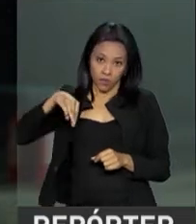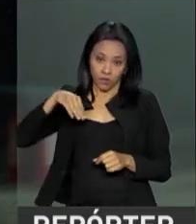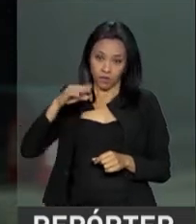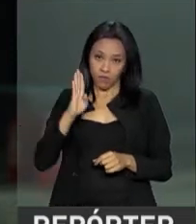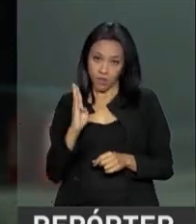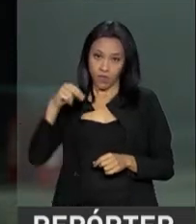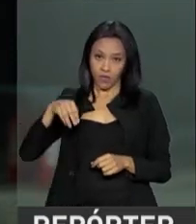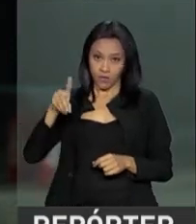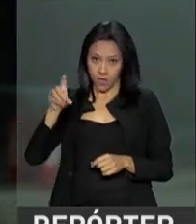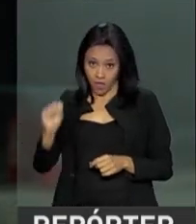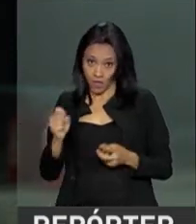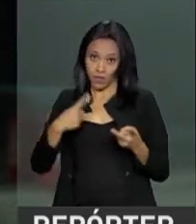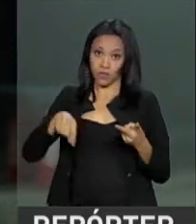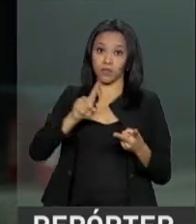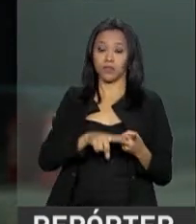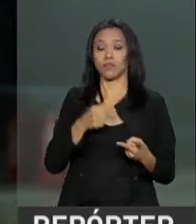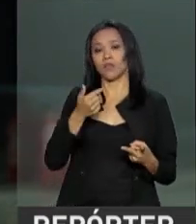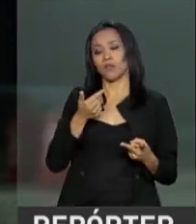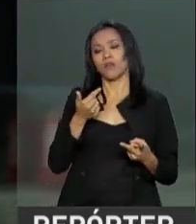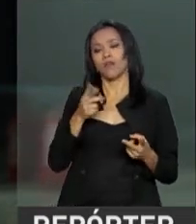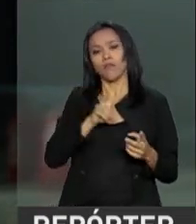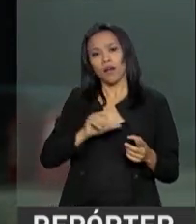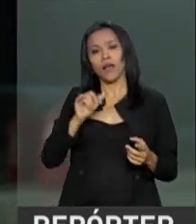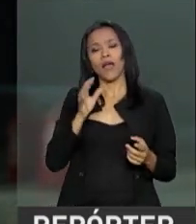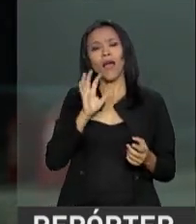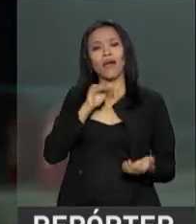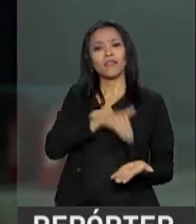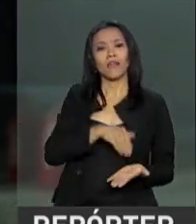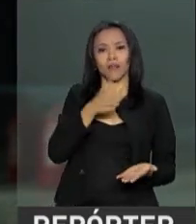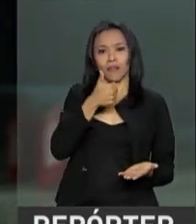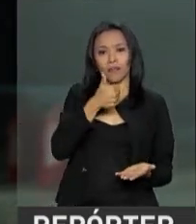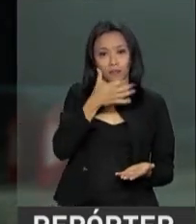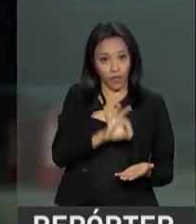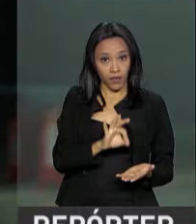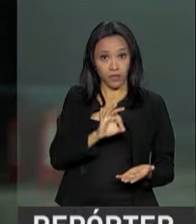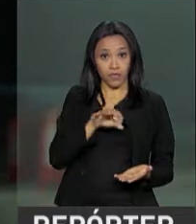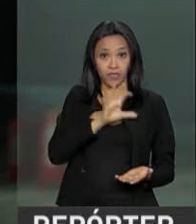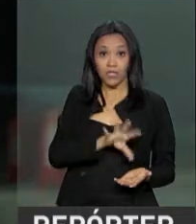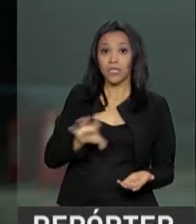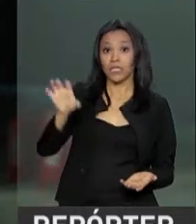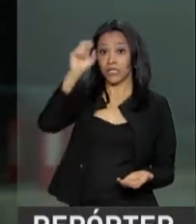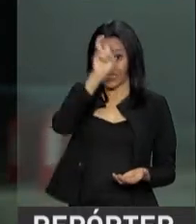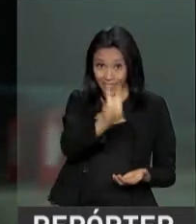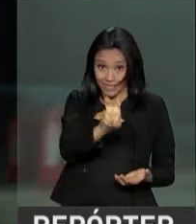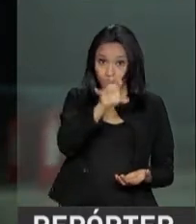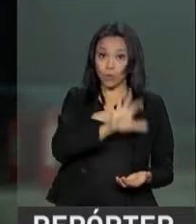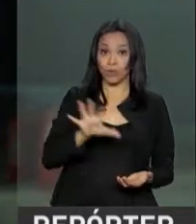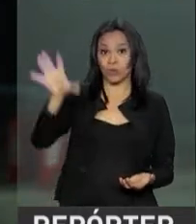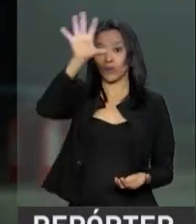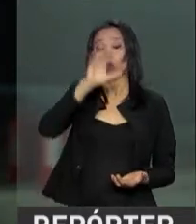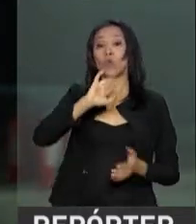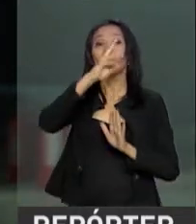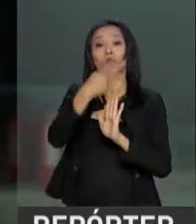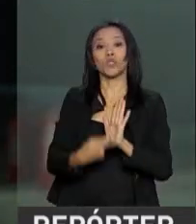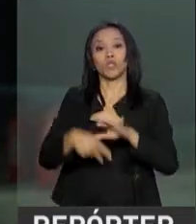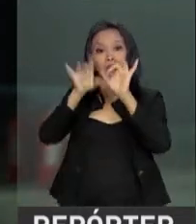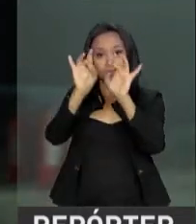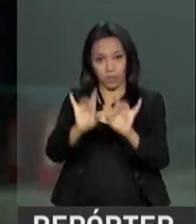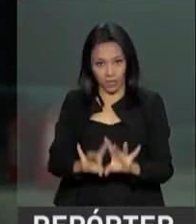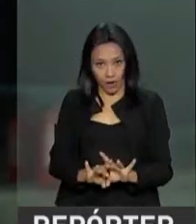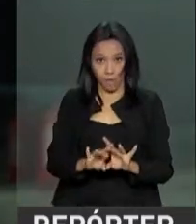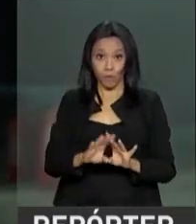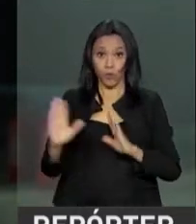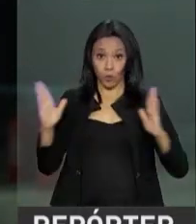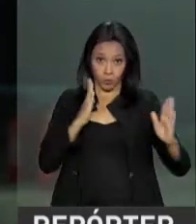econômico e social vai adotar até 10 em cinco estados para participar de um projeto especial durante